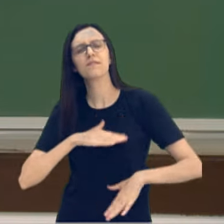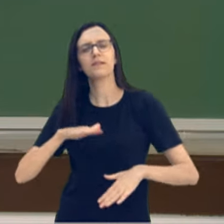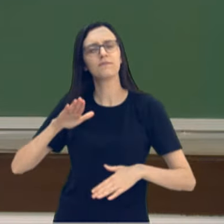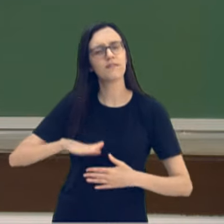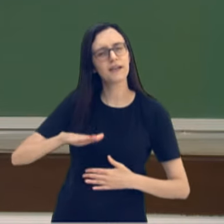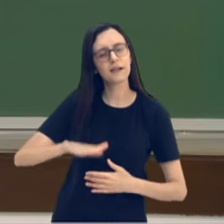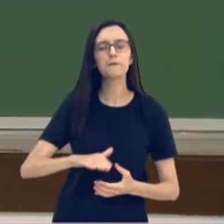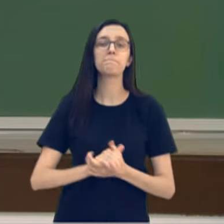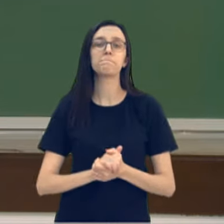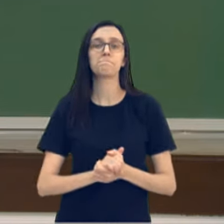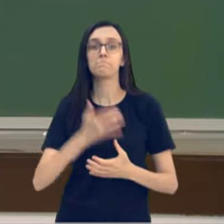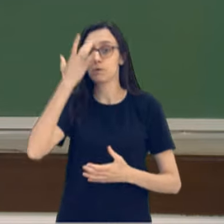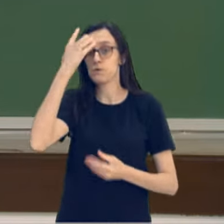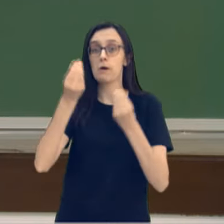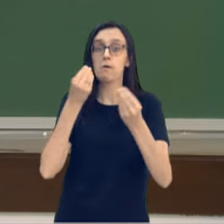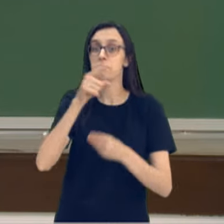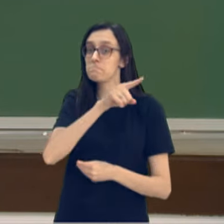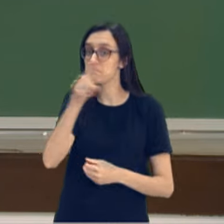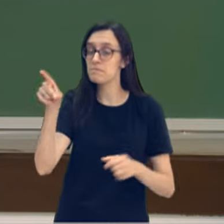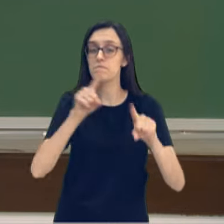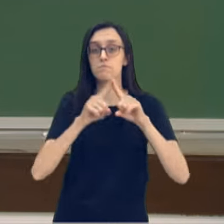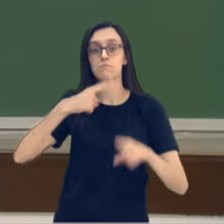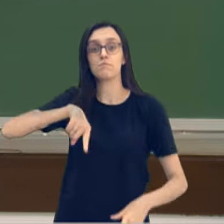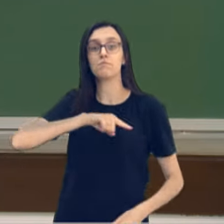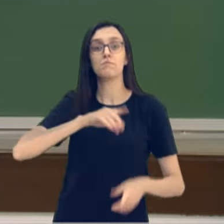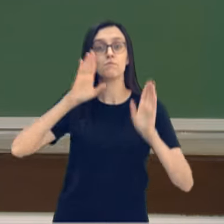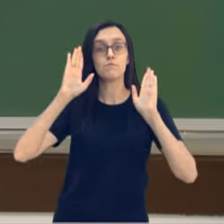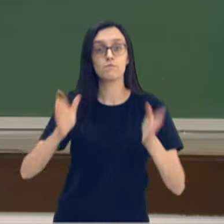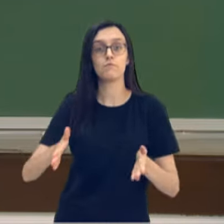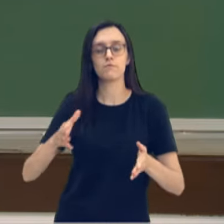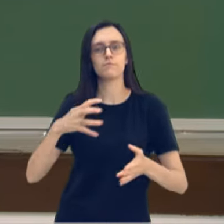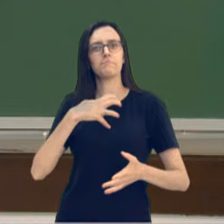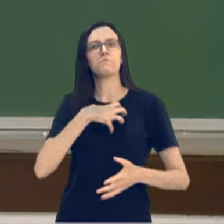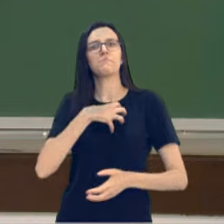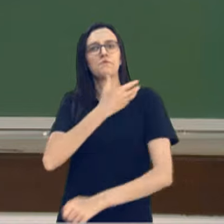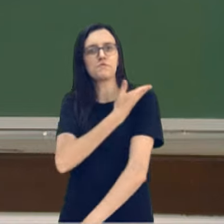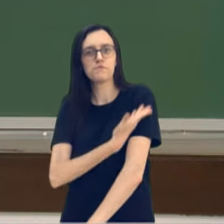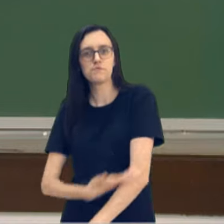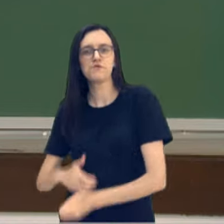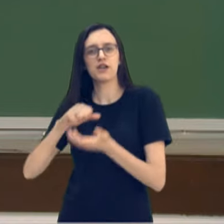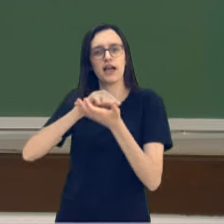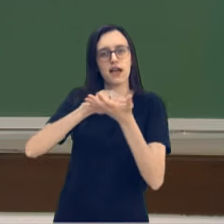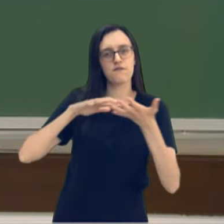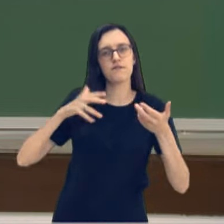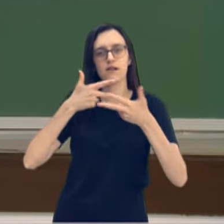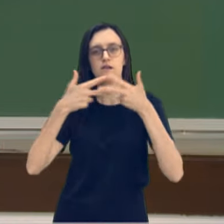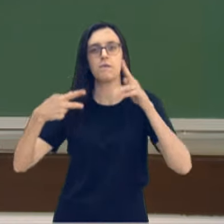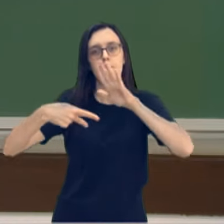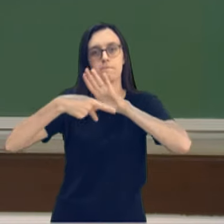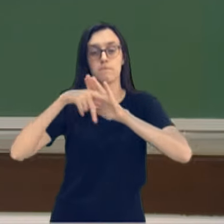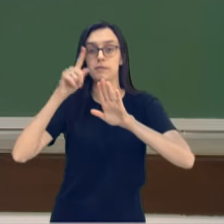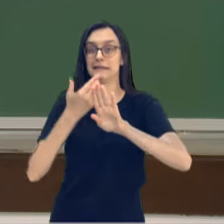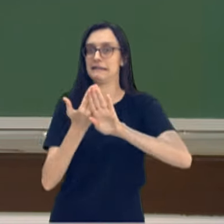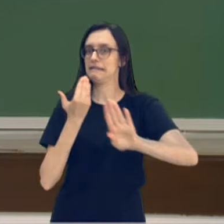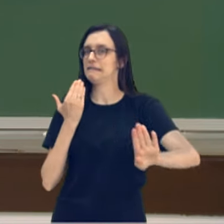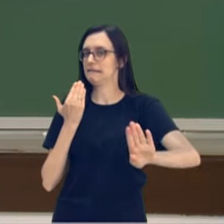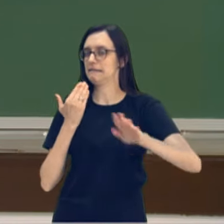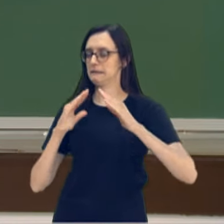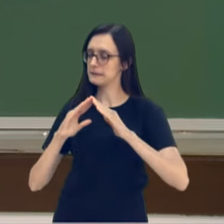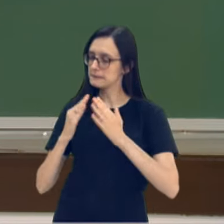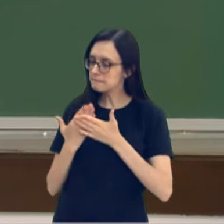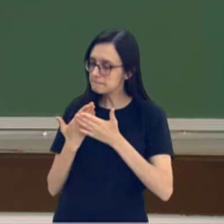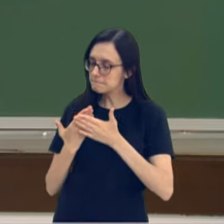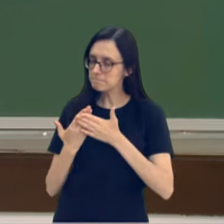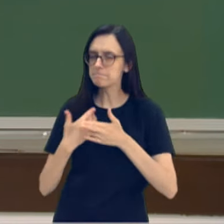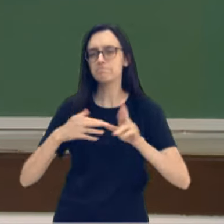calmos. Não sei como é que tá para vocês, mas a gente já está começando a se ambientar com as atividades relacionadas ao nosso isolamento. Espero que